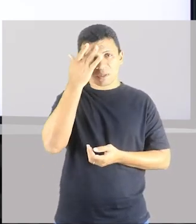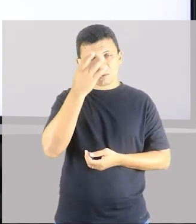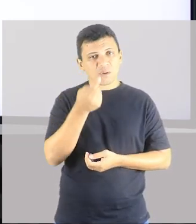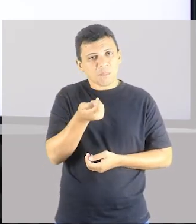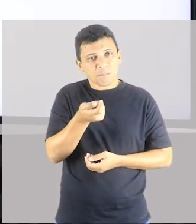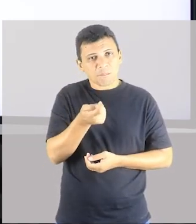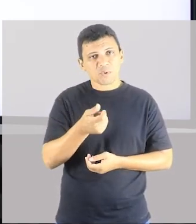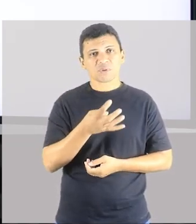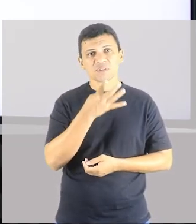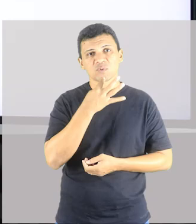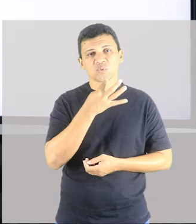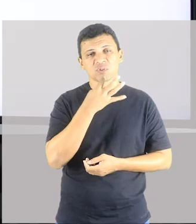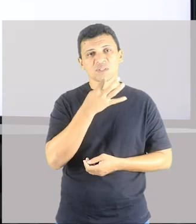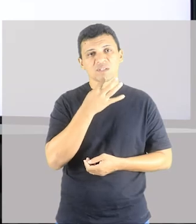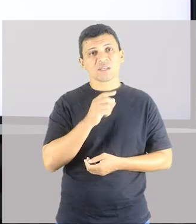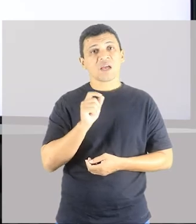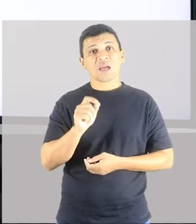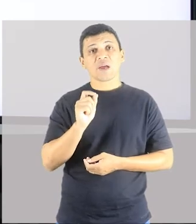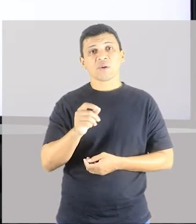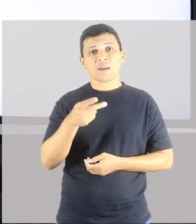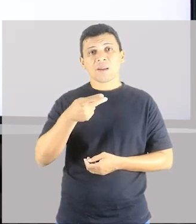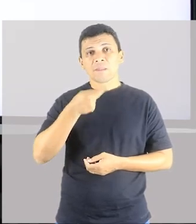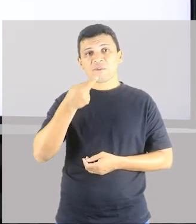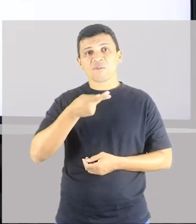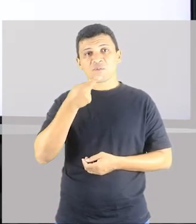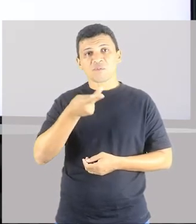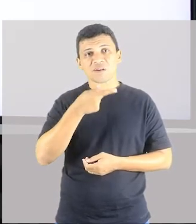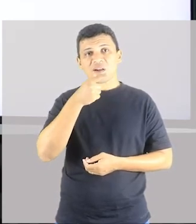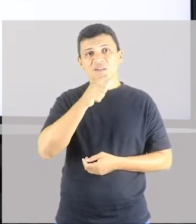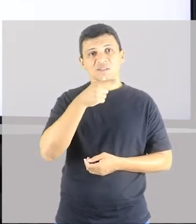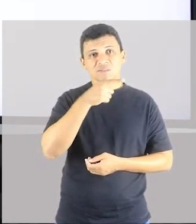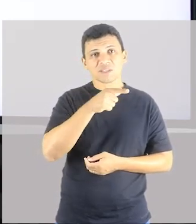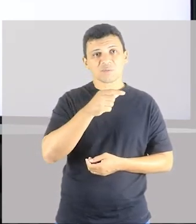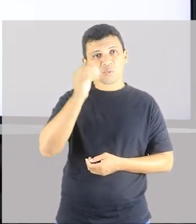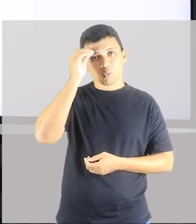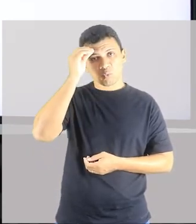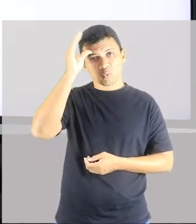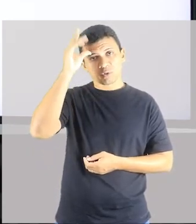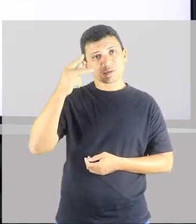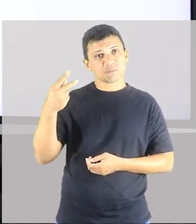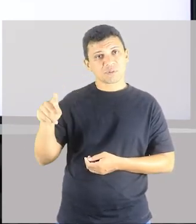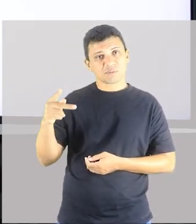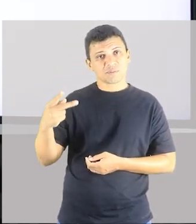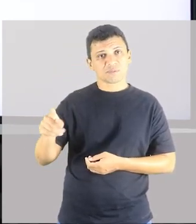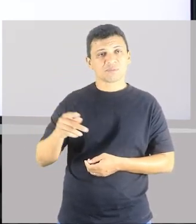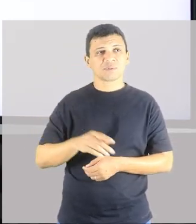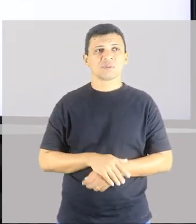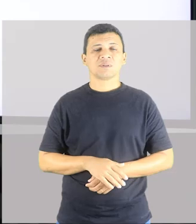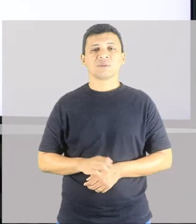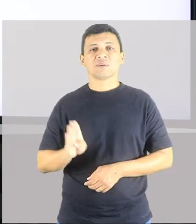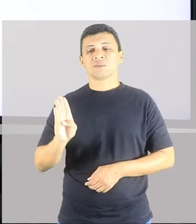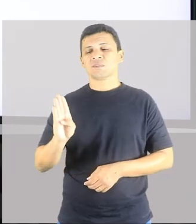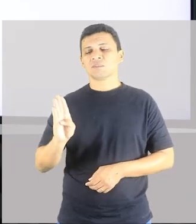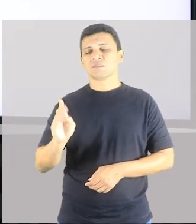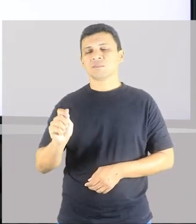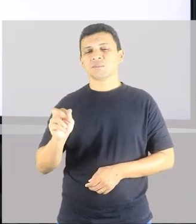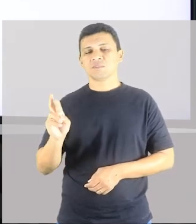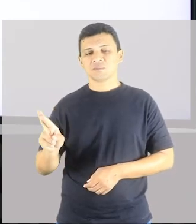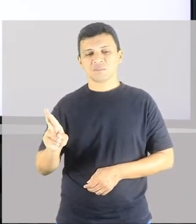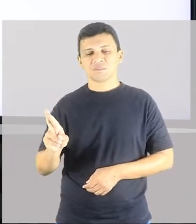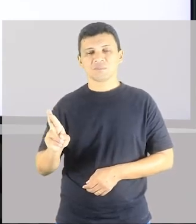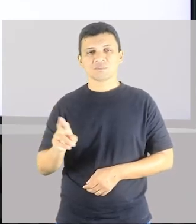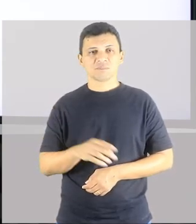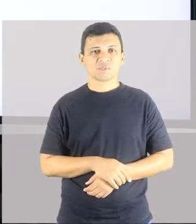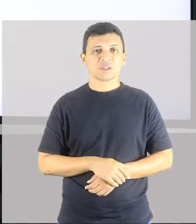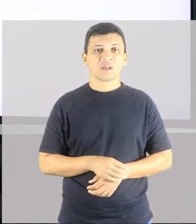associado à classificação da fluência daquela pessoa ou do conhecimento que aquela pessoa tem. Então, essa palavra bar, nessa definição